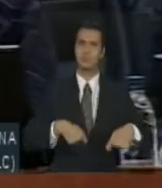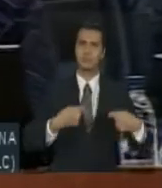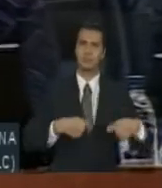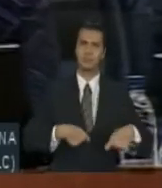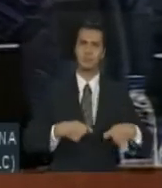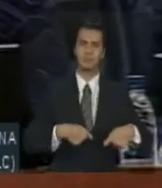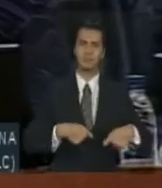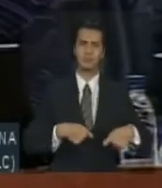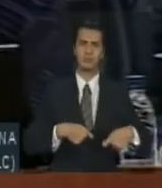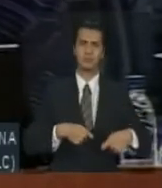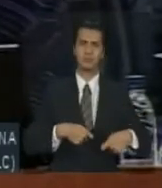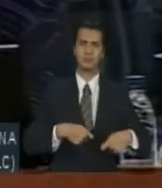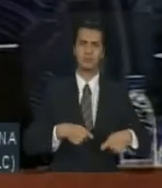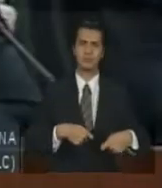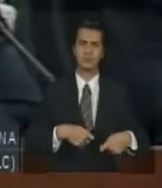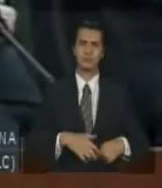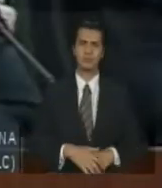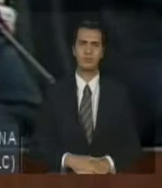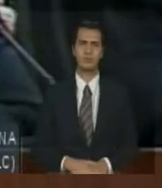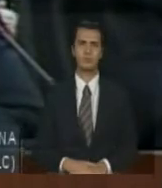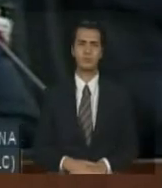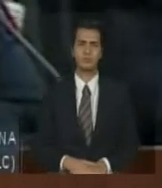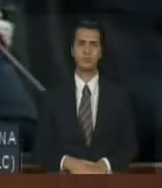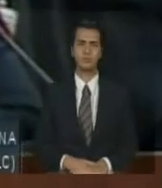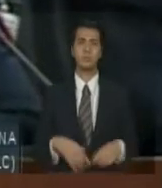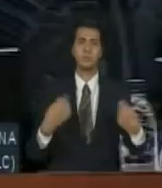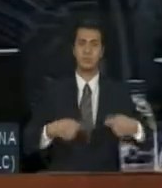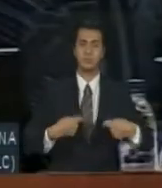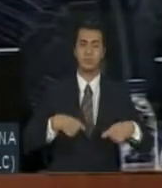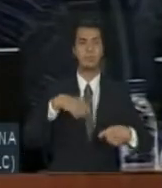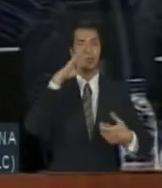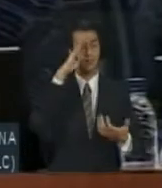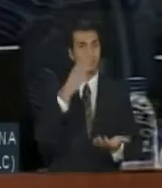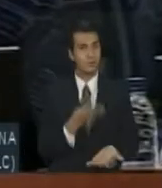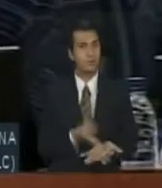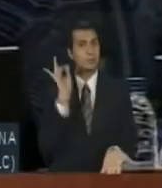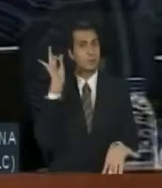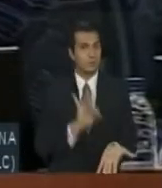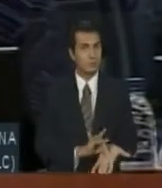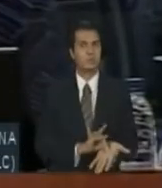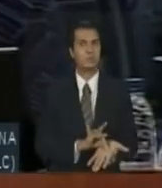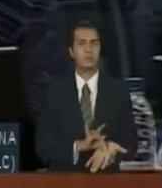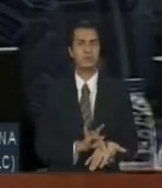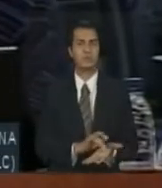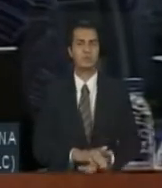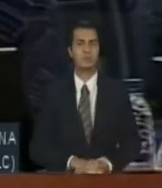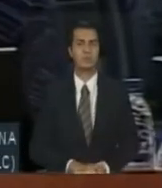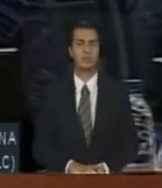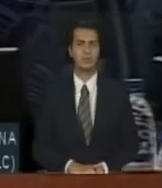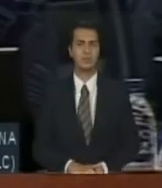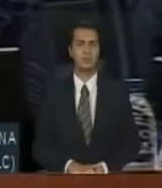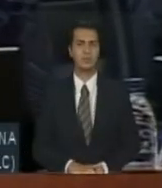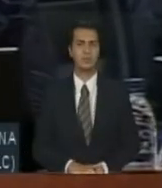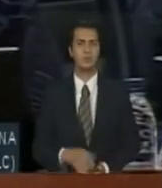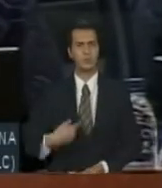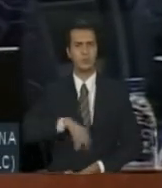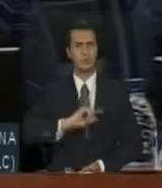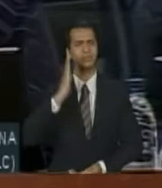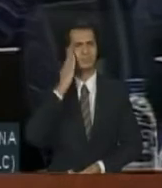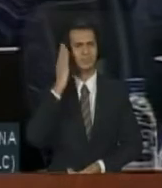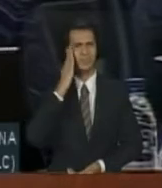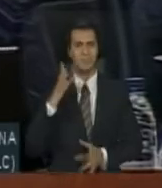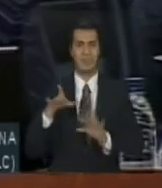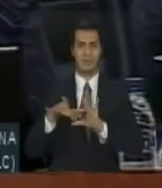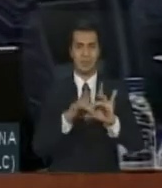jamais deixar de ter realismo. Sabemos que a integração não é